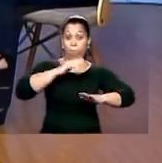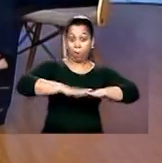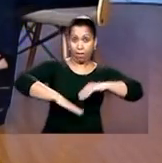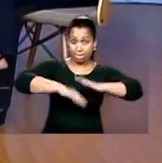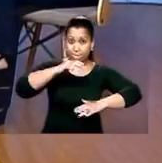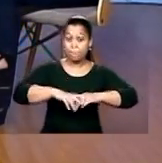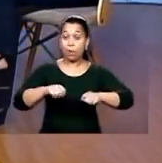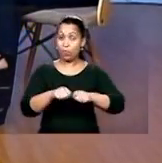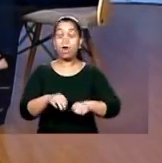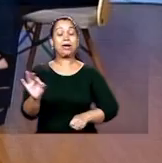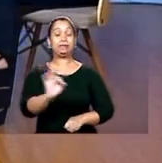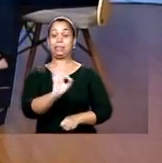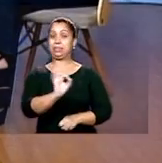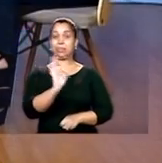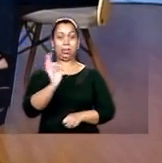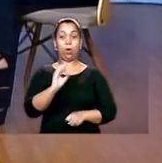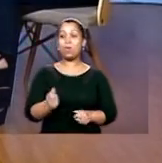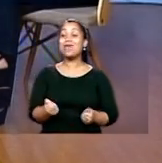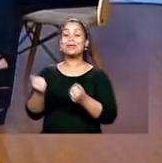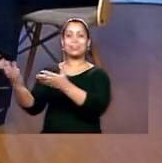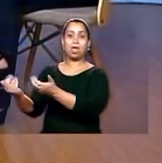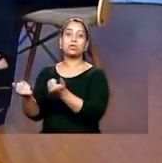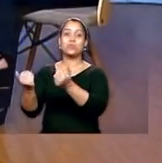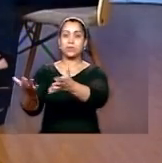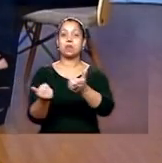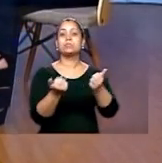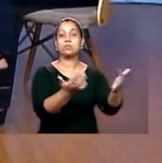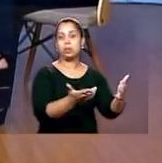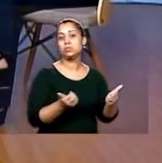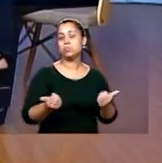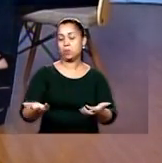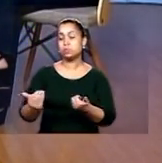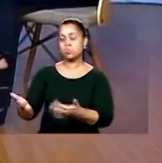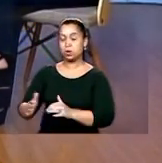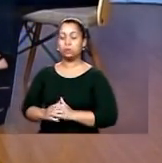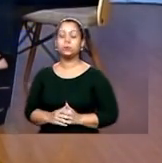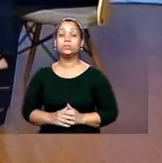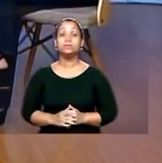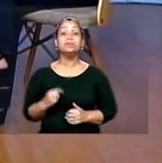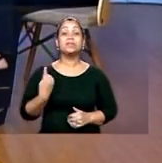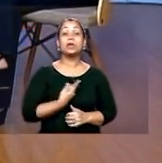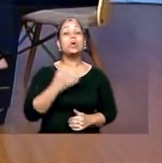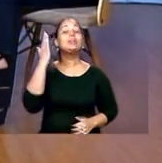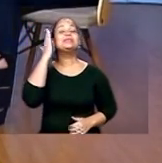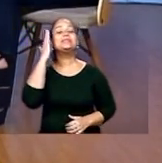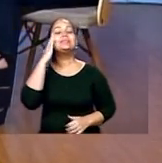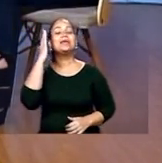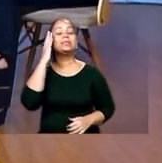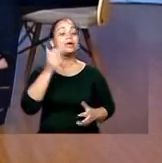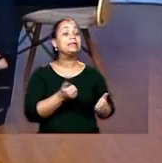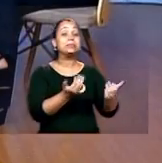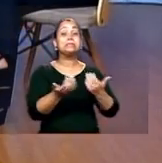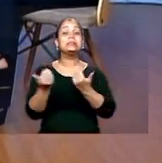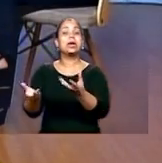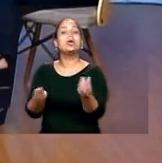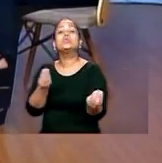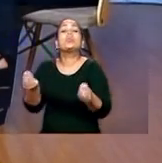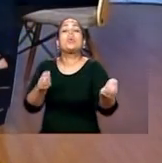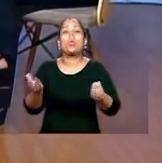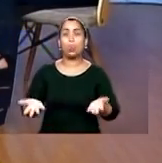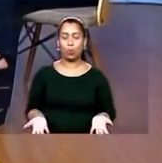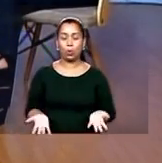de alimento lá, é tudo encaminhado? Só distribuição e encaminhamento. Para a gente entender essa distribuição, Sara, ela é feita